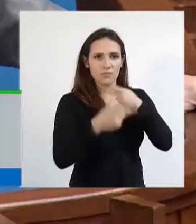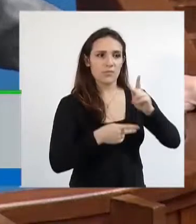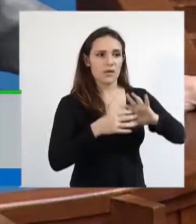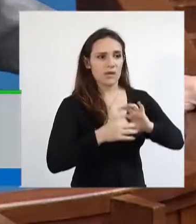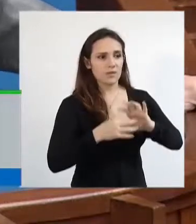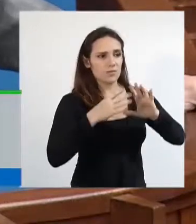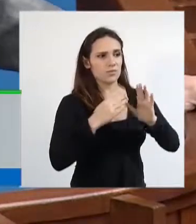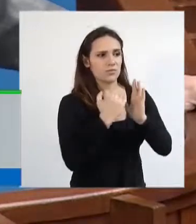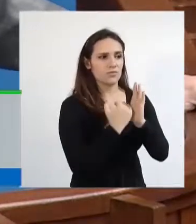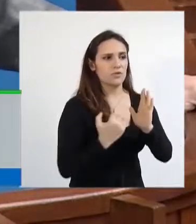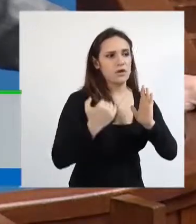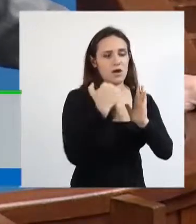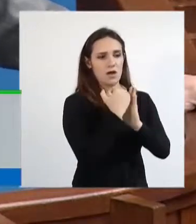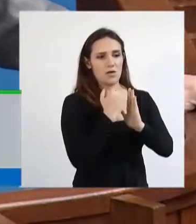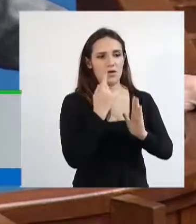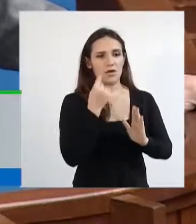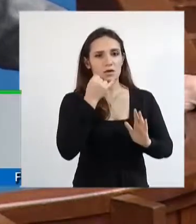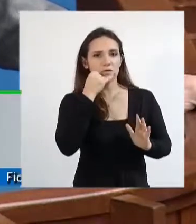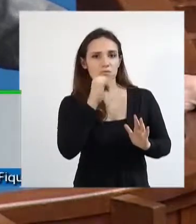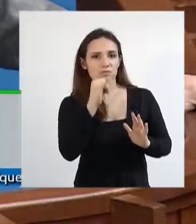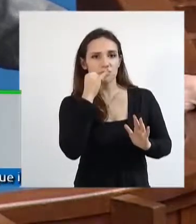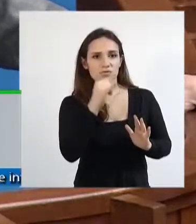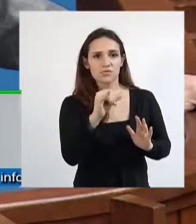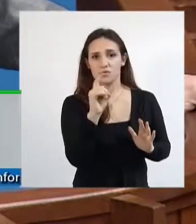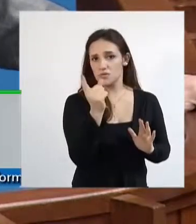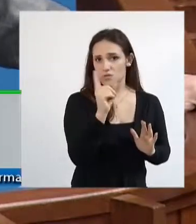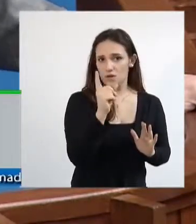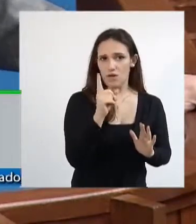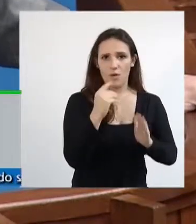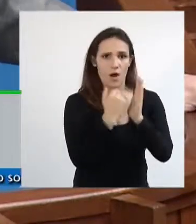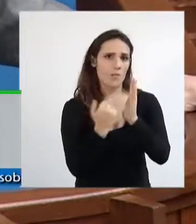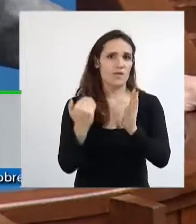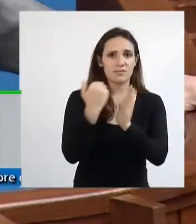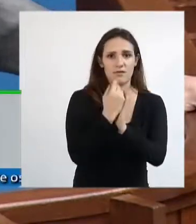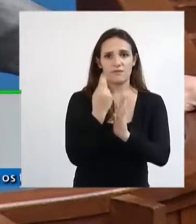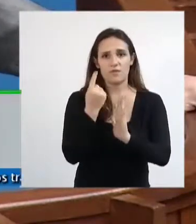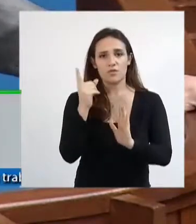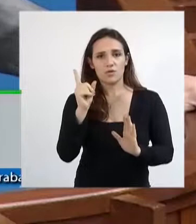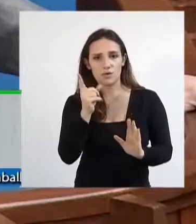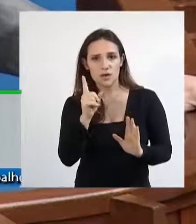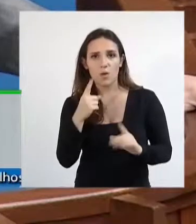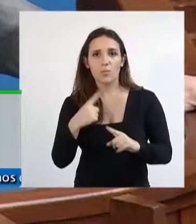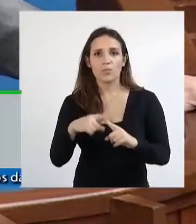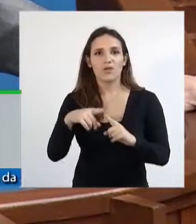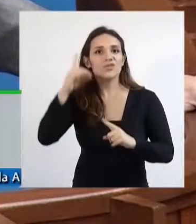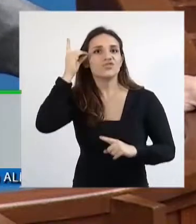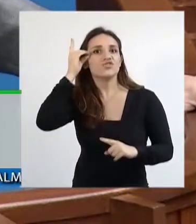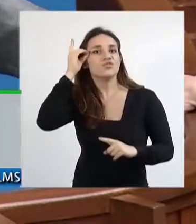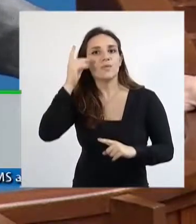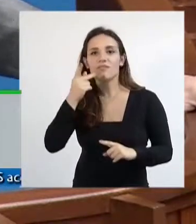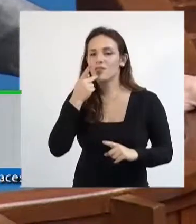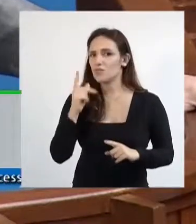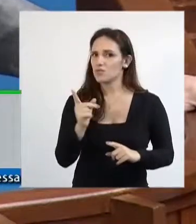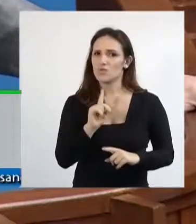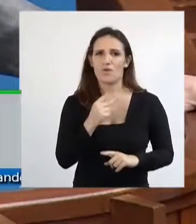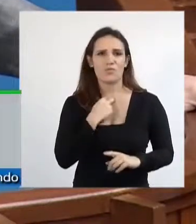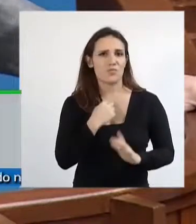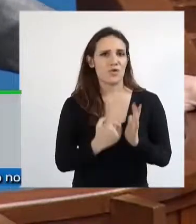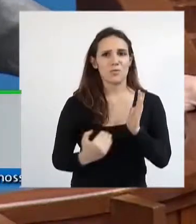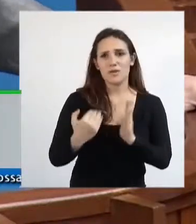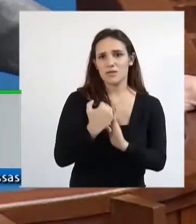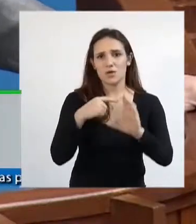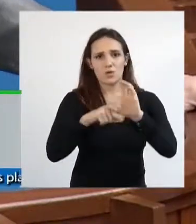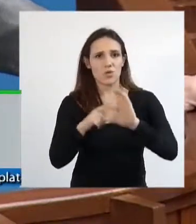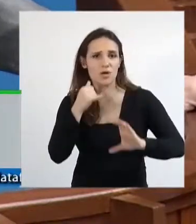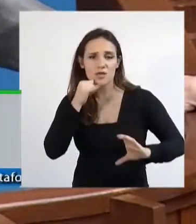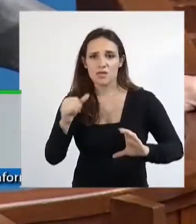reajuste de energia no governo da presidenta Dilma, que quase quebrou o setor energético, houve uma legislação. E